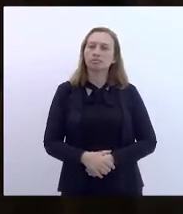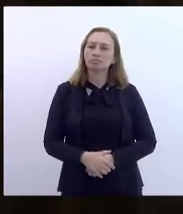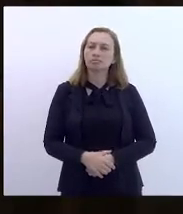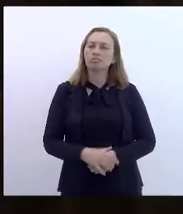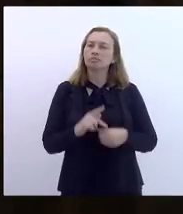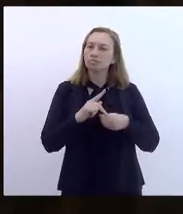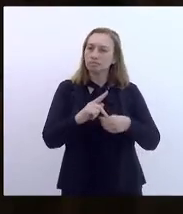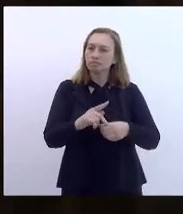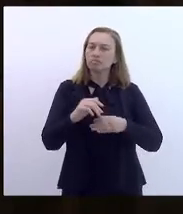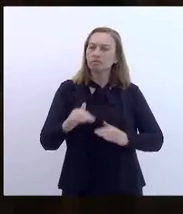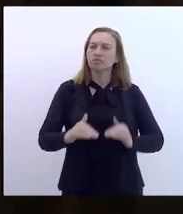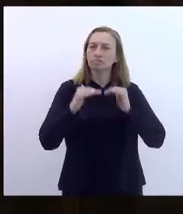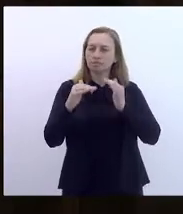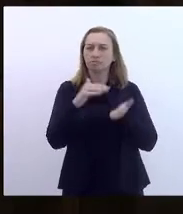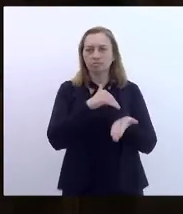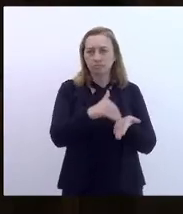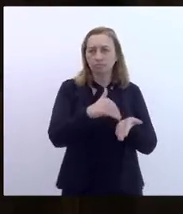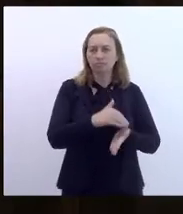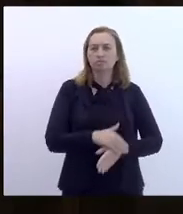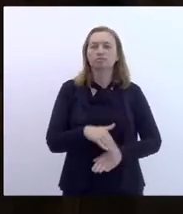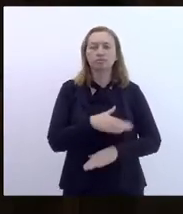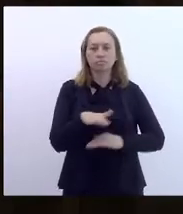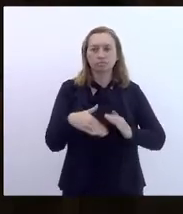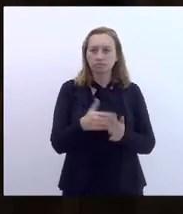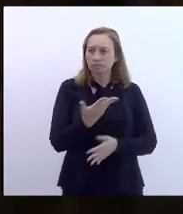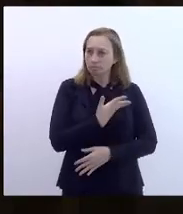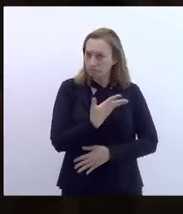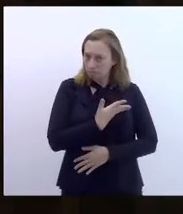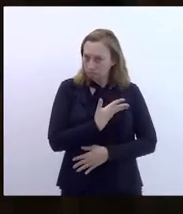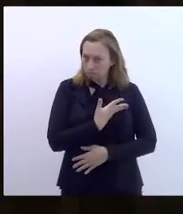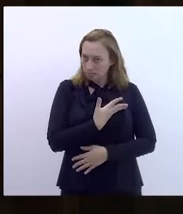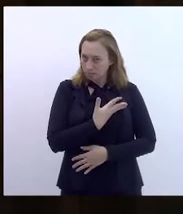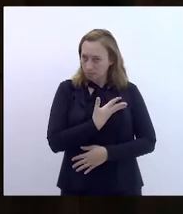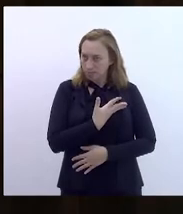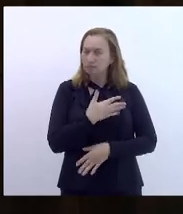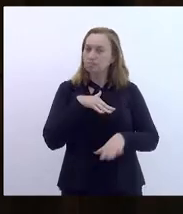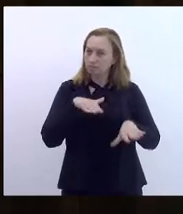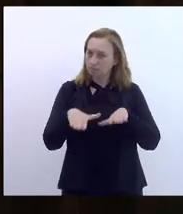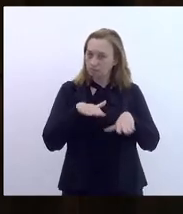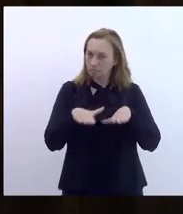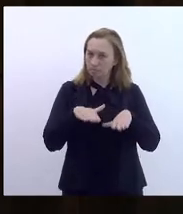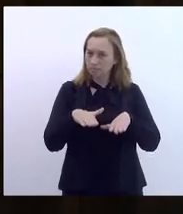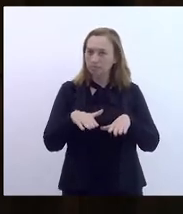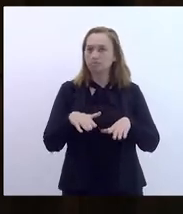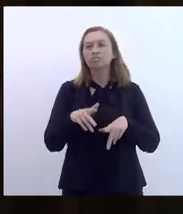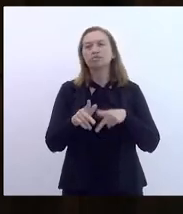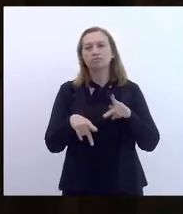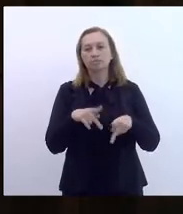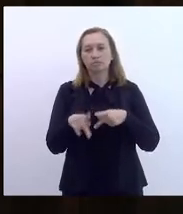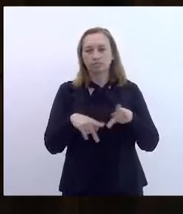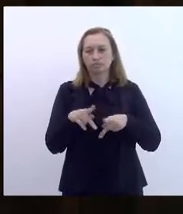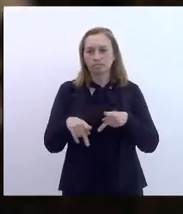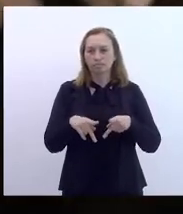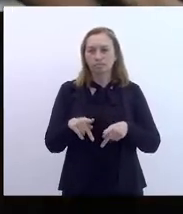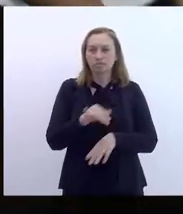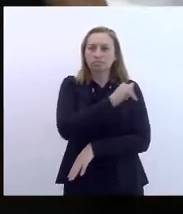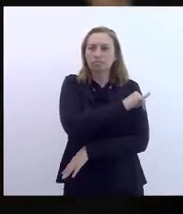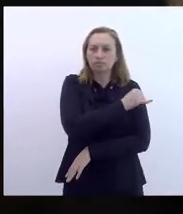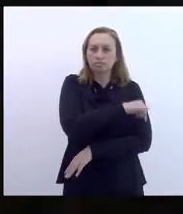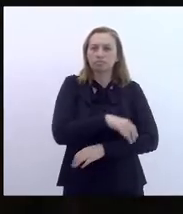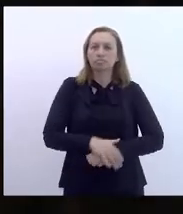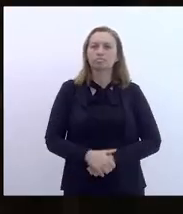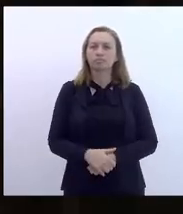procurador a subsecretária todos os companheiros companheiros compõem o movimento popular no Rio de